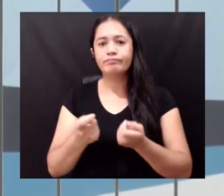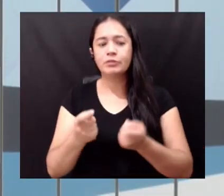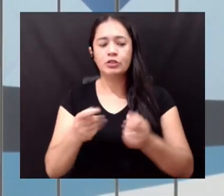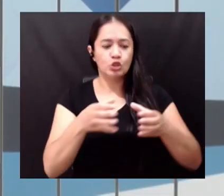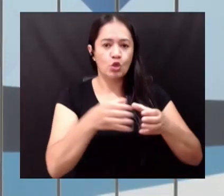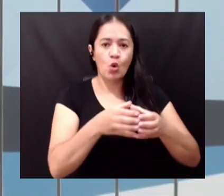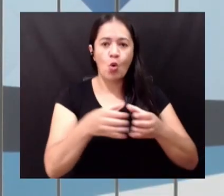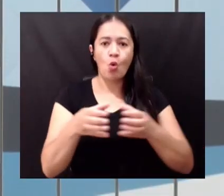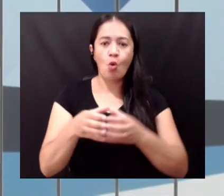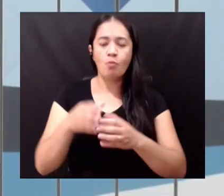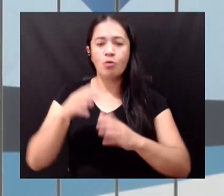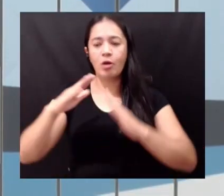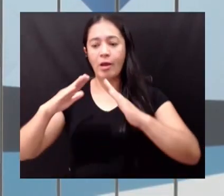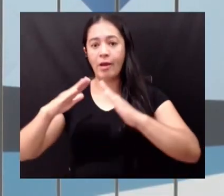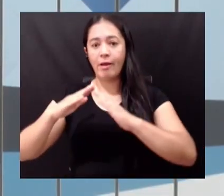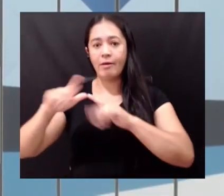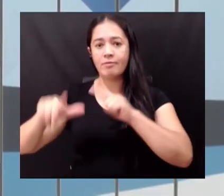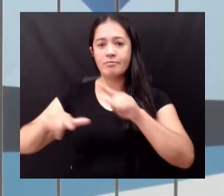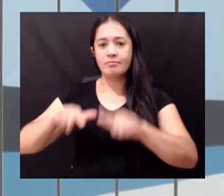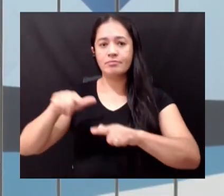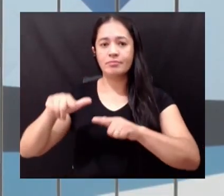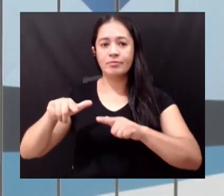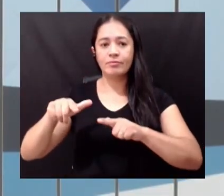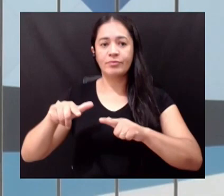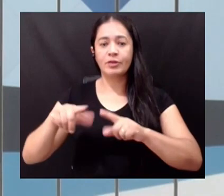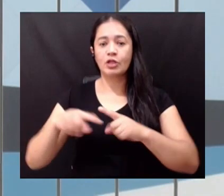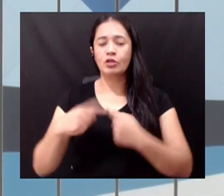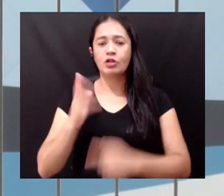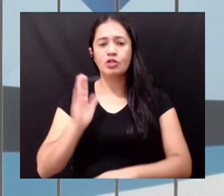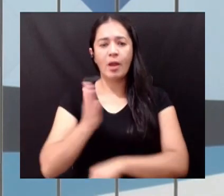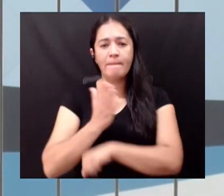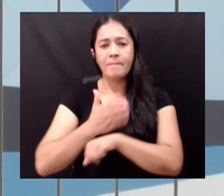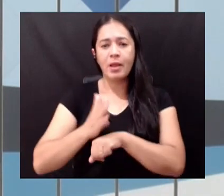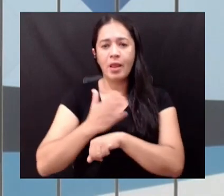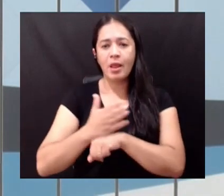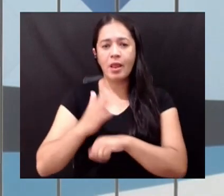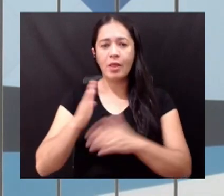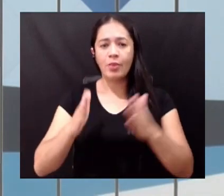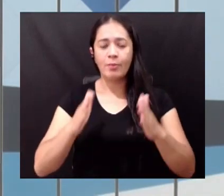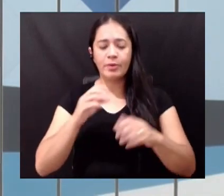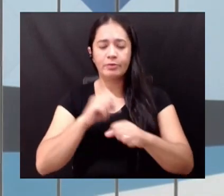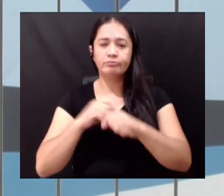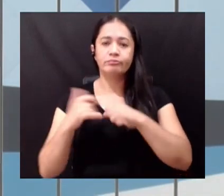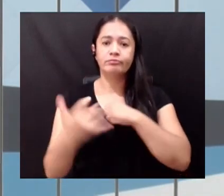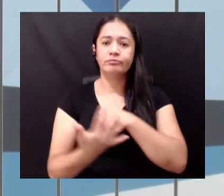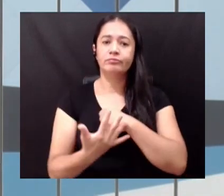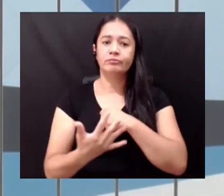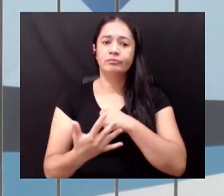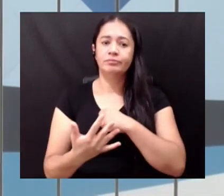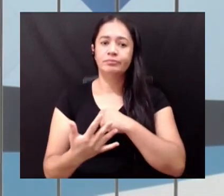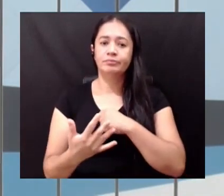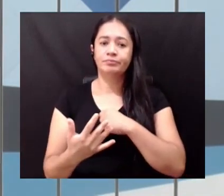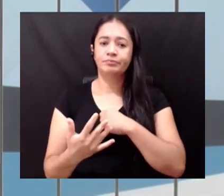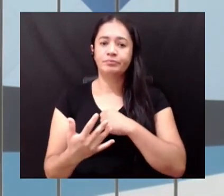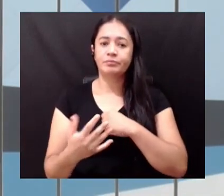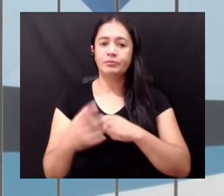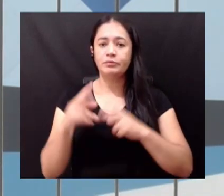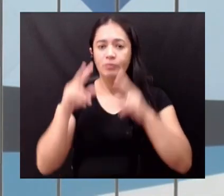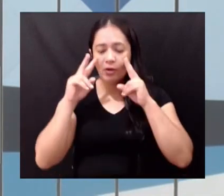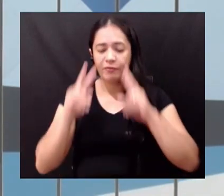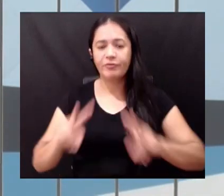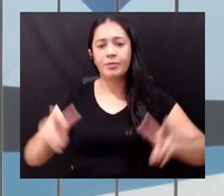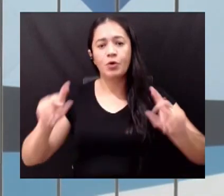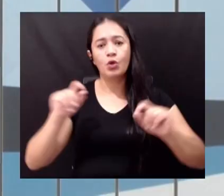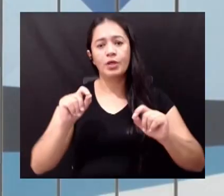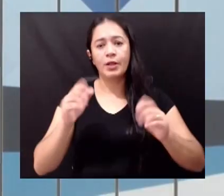Apesar de a gente ter exercitado isso muito durante a pandemia. Então, o que nós vemos, né, que aconteceu foi, durante a pandemia, as empresas precisaram